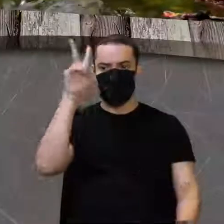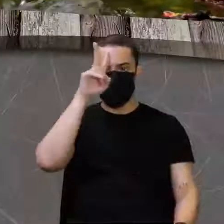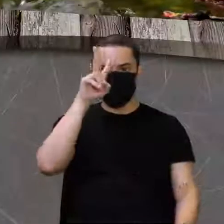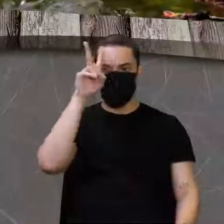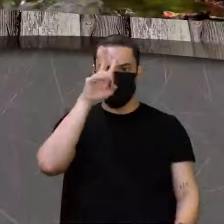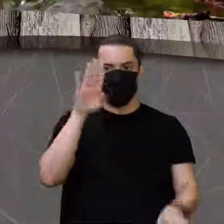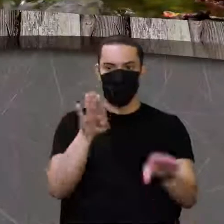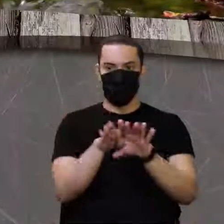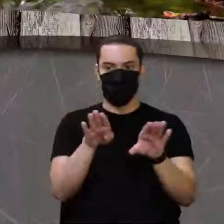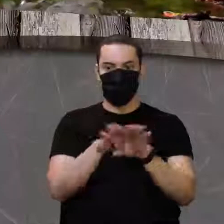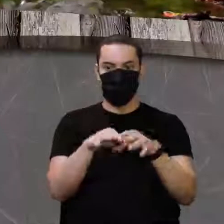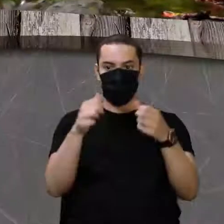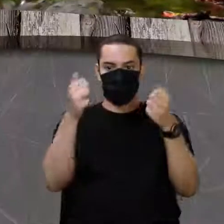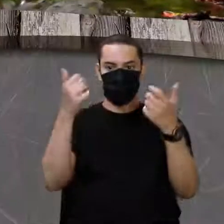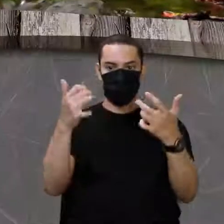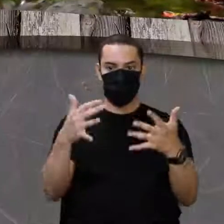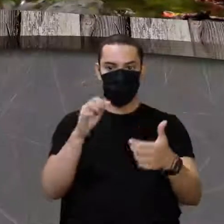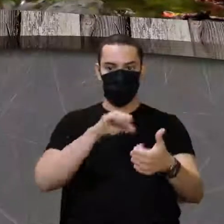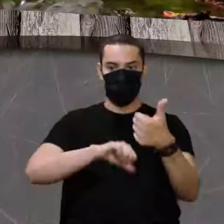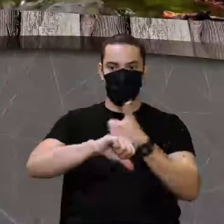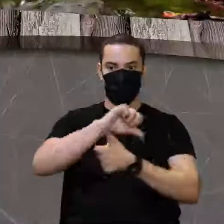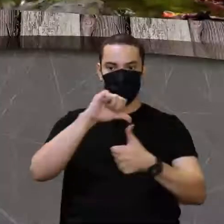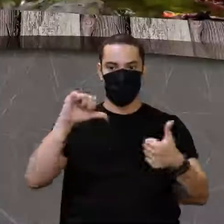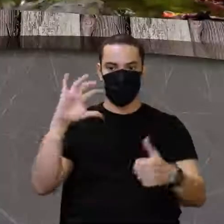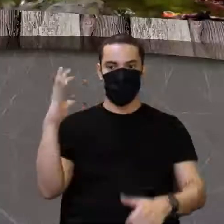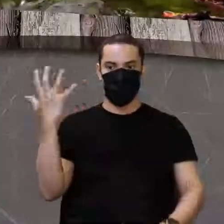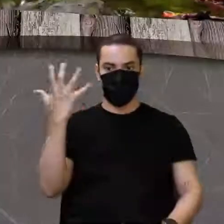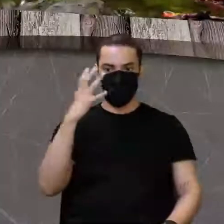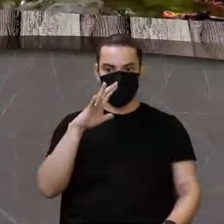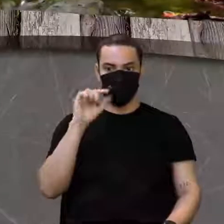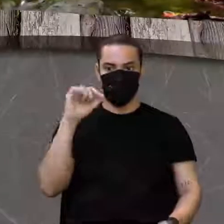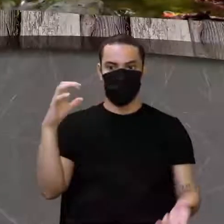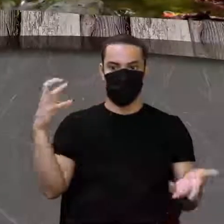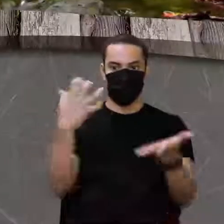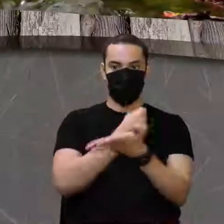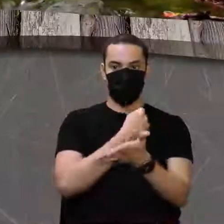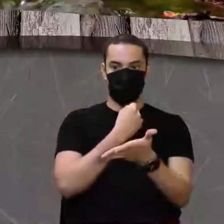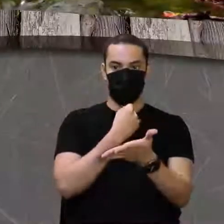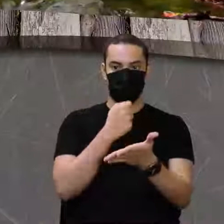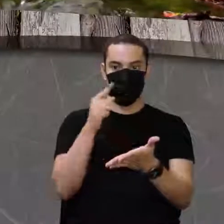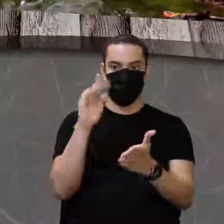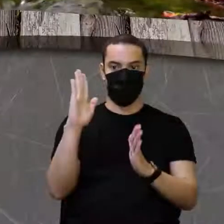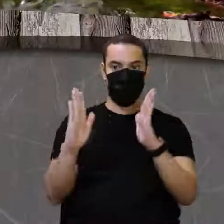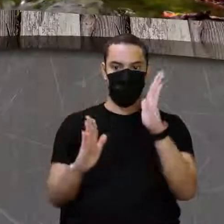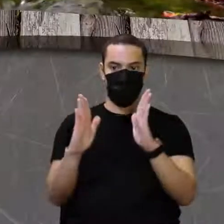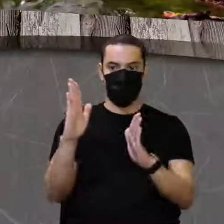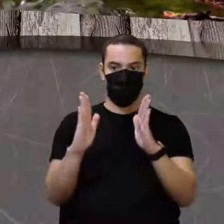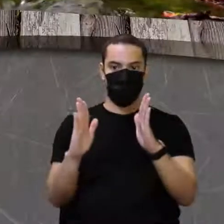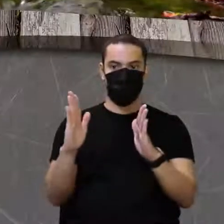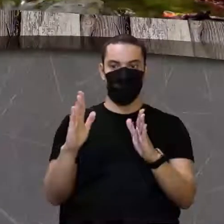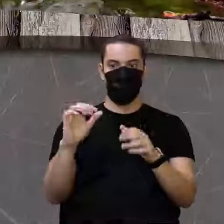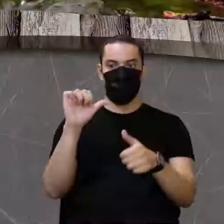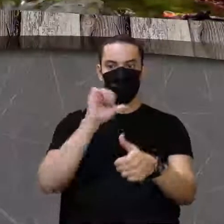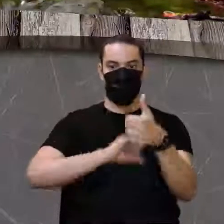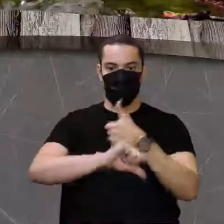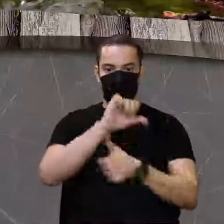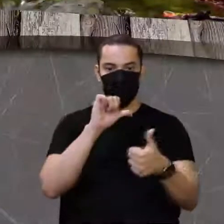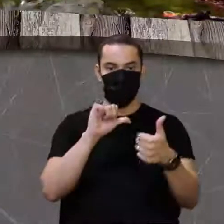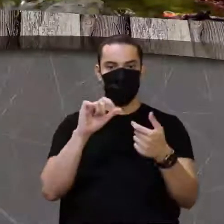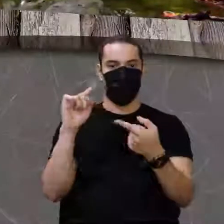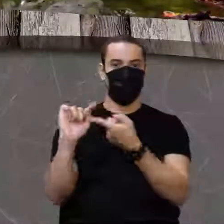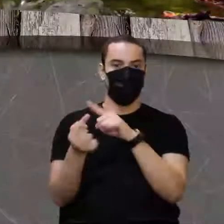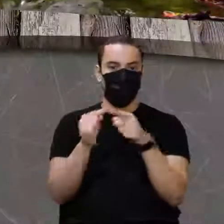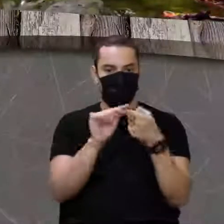questão das mudanças climáticas, o que vai salvar aí são aqueles processos de mutações ou recombinações que vão fazer com